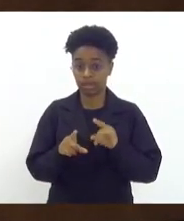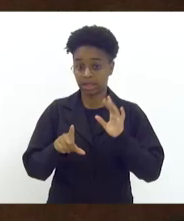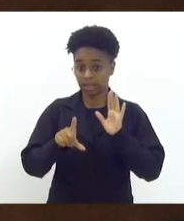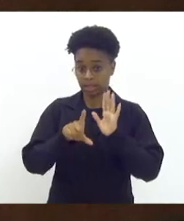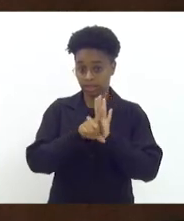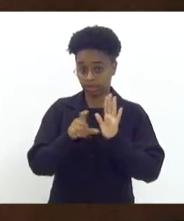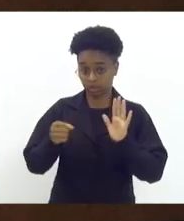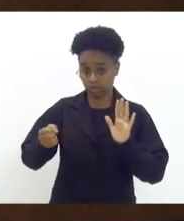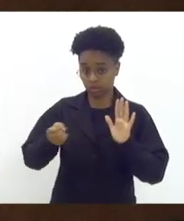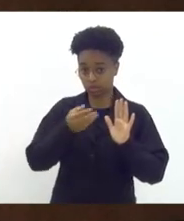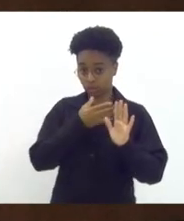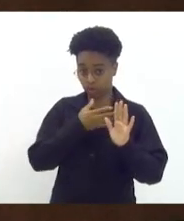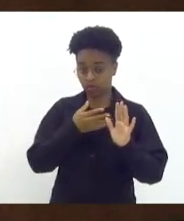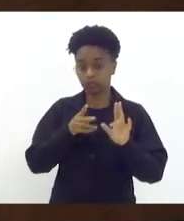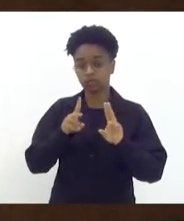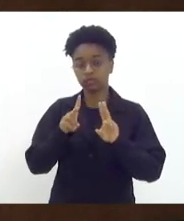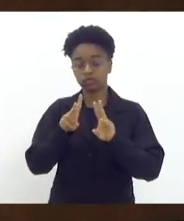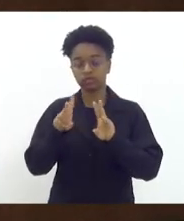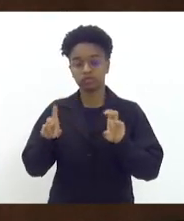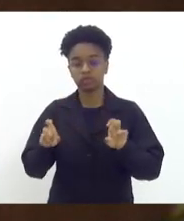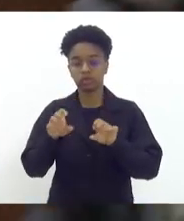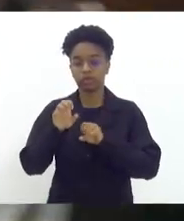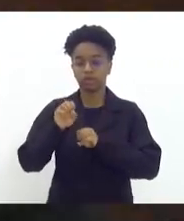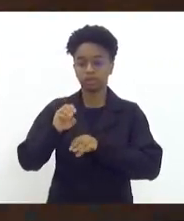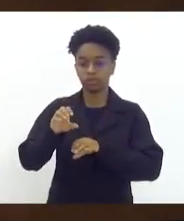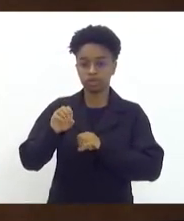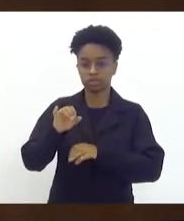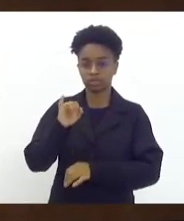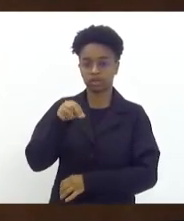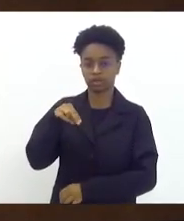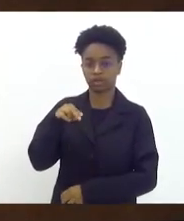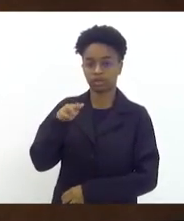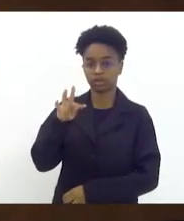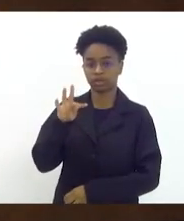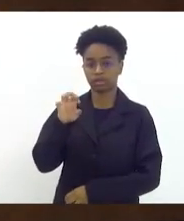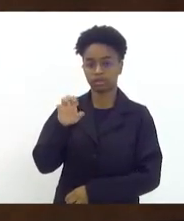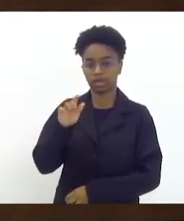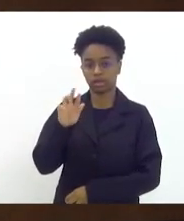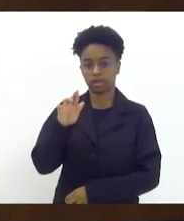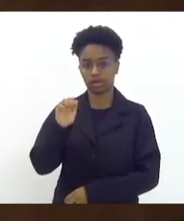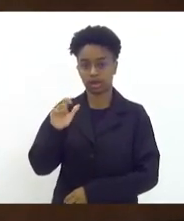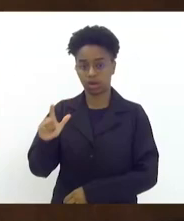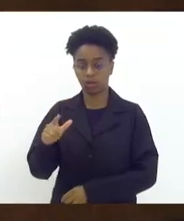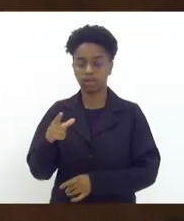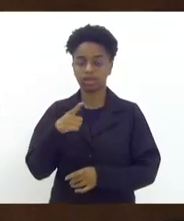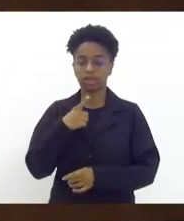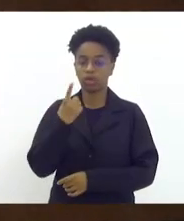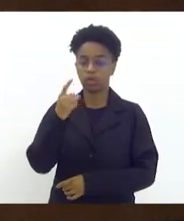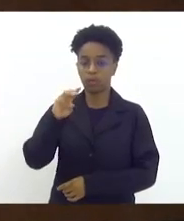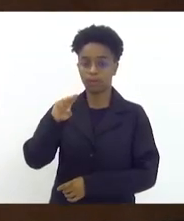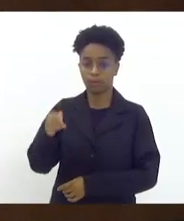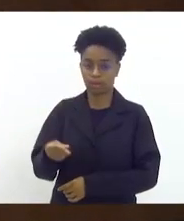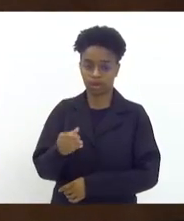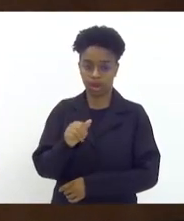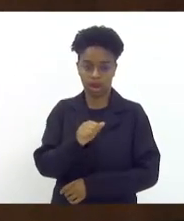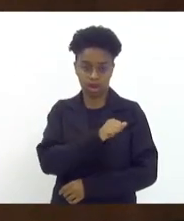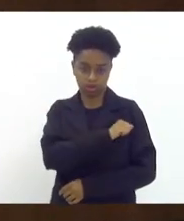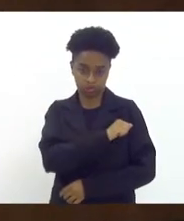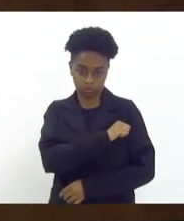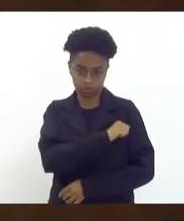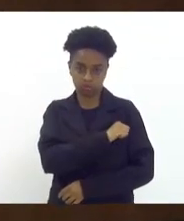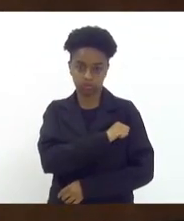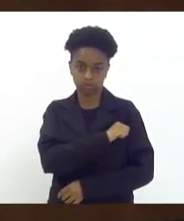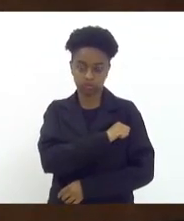recente sobre a educação integral né um milhão de alunos a mais